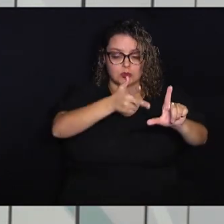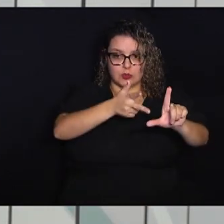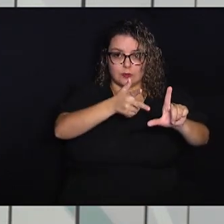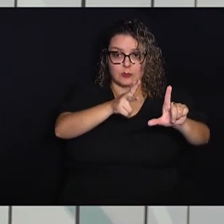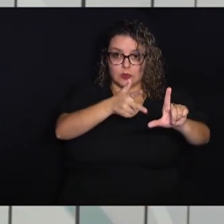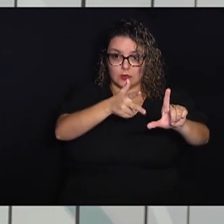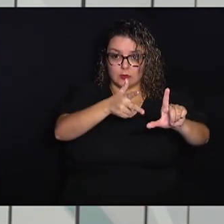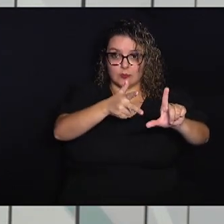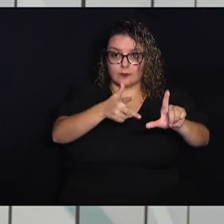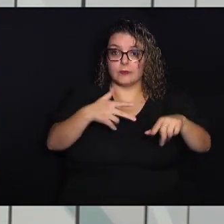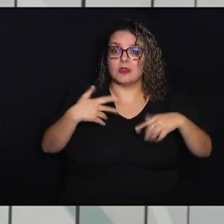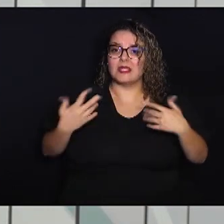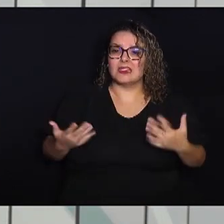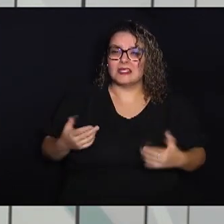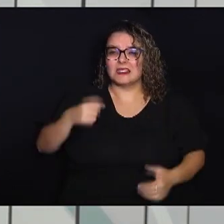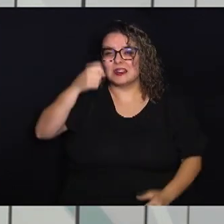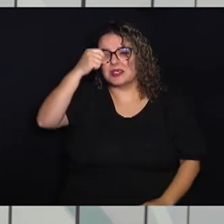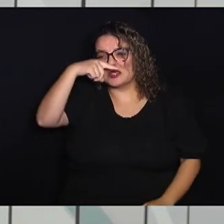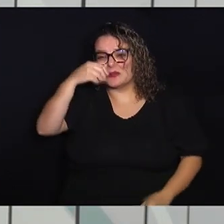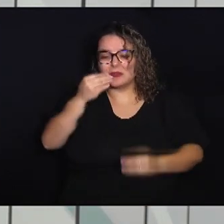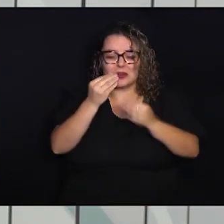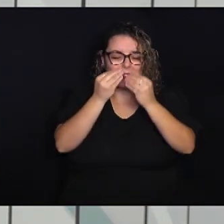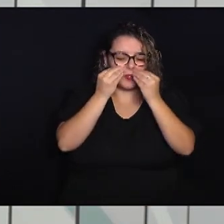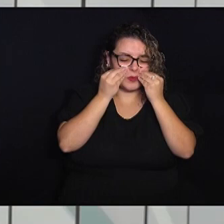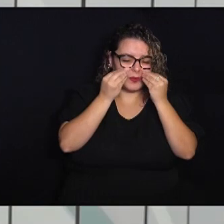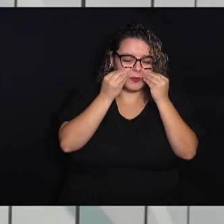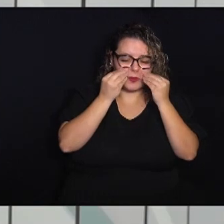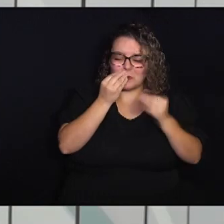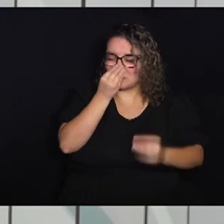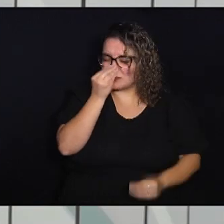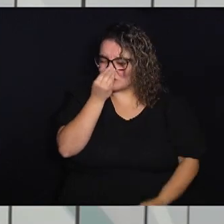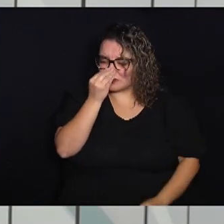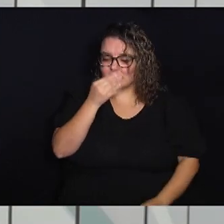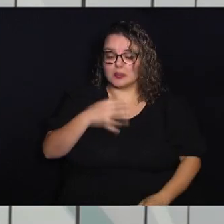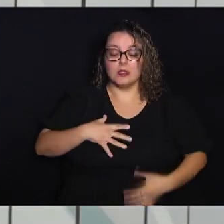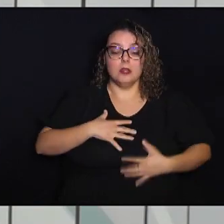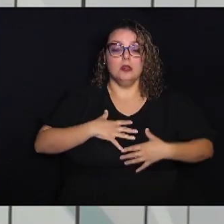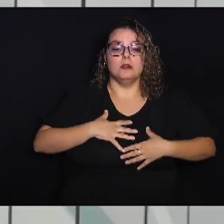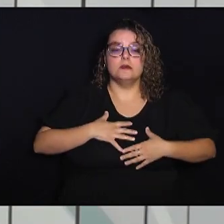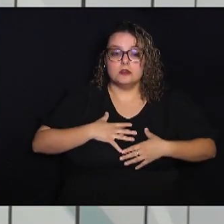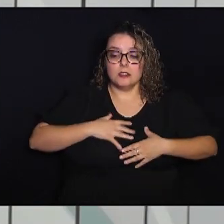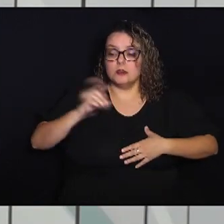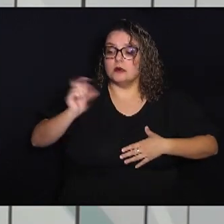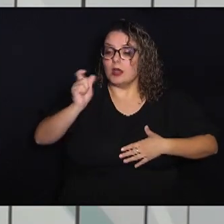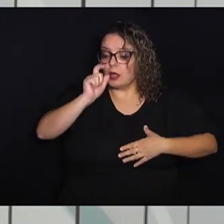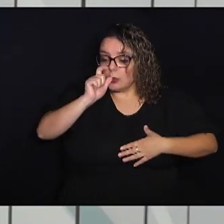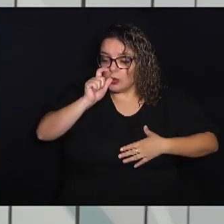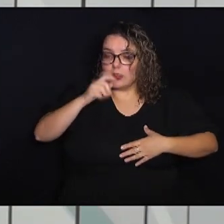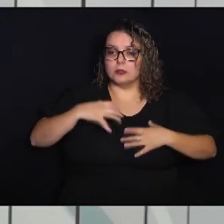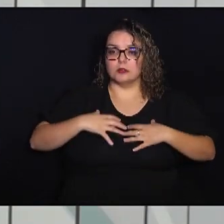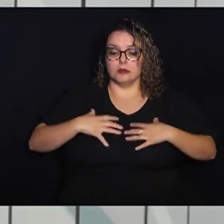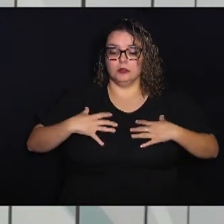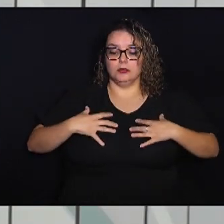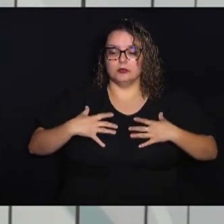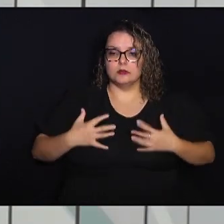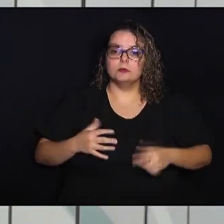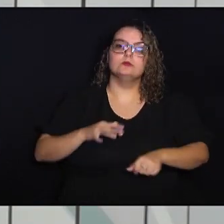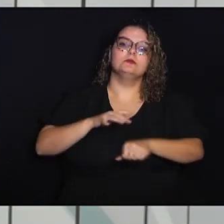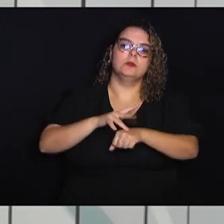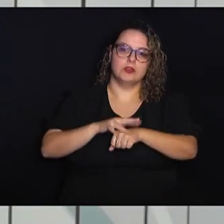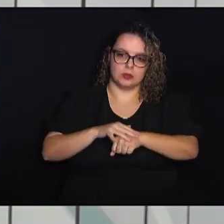Gripe, resfriado, rinite, sinusite, asma, bronquite. Todas essas são